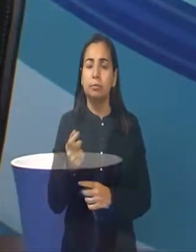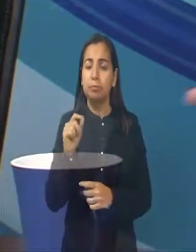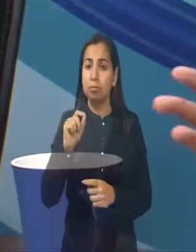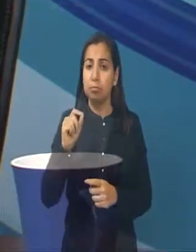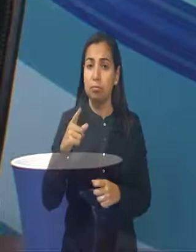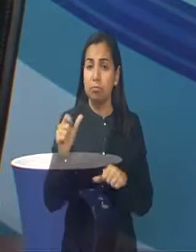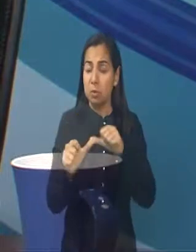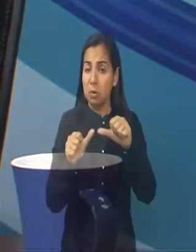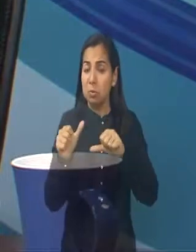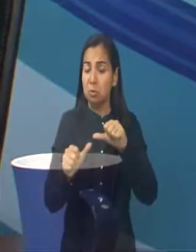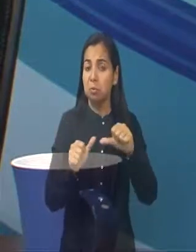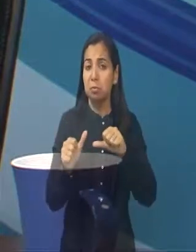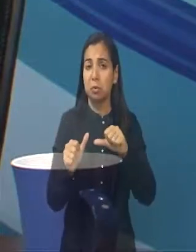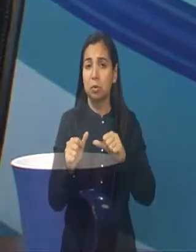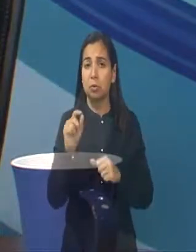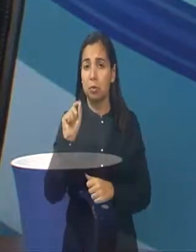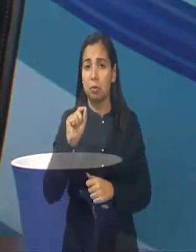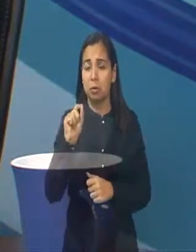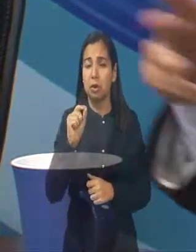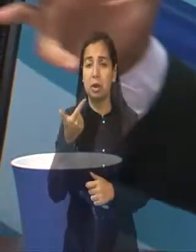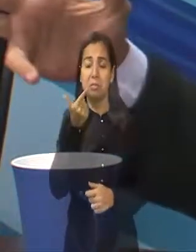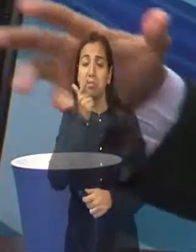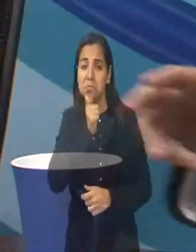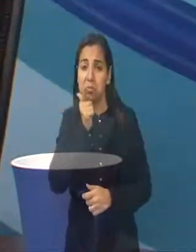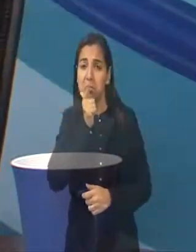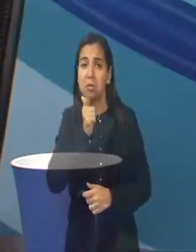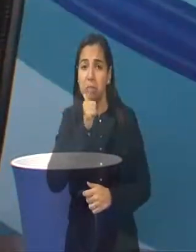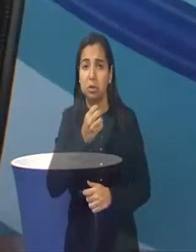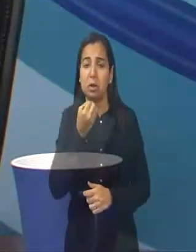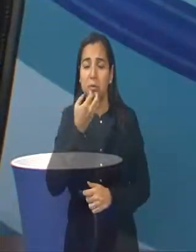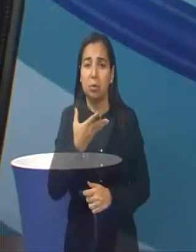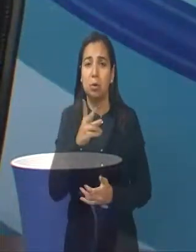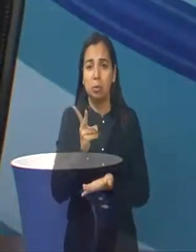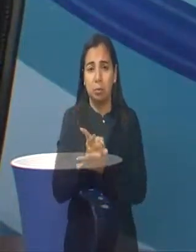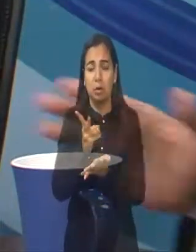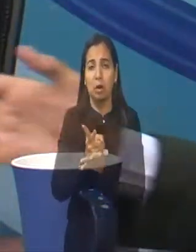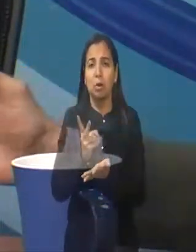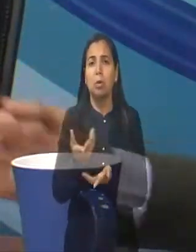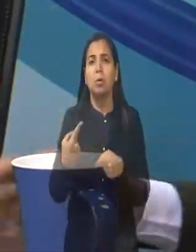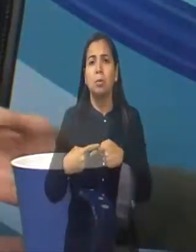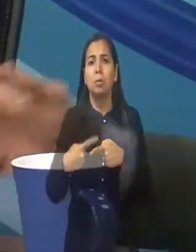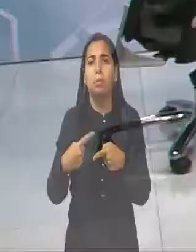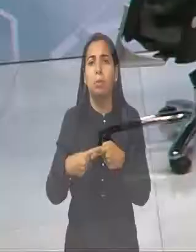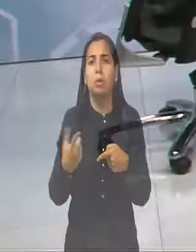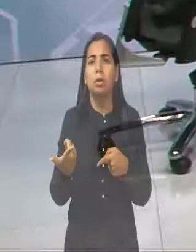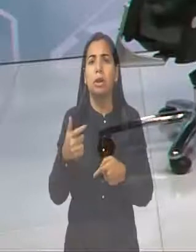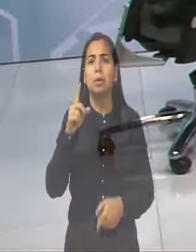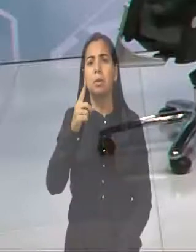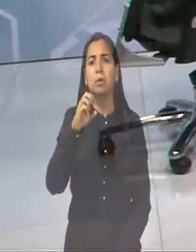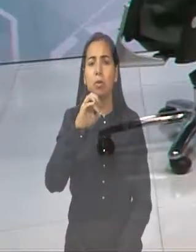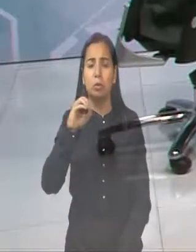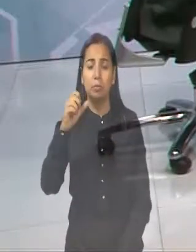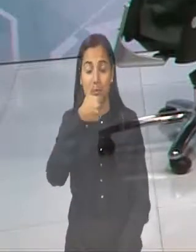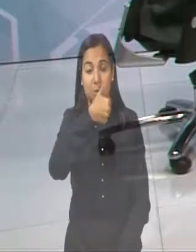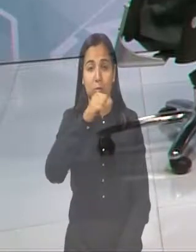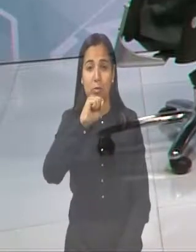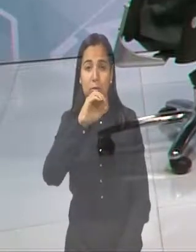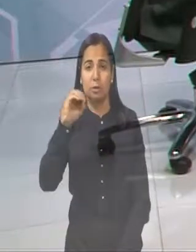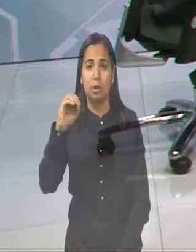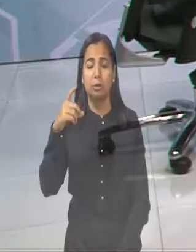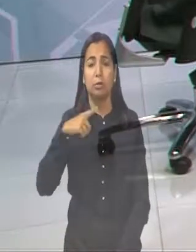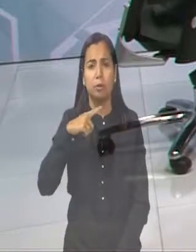e é muito fácil caminhar nesse sentido, e isso predomina, porque você pode dizer, olha, em 1800 o Brasil tinha 1% de